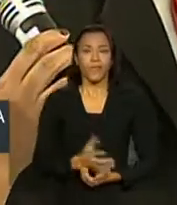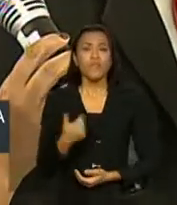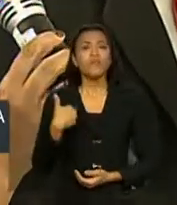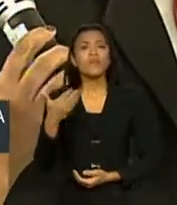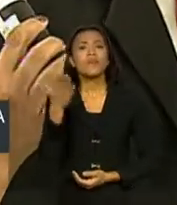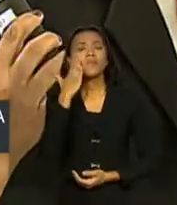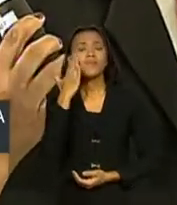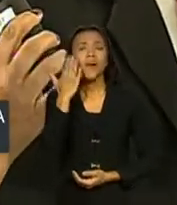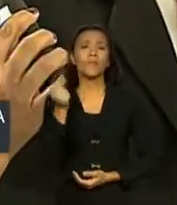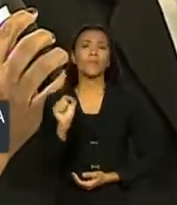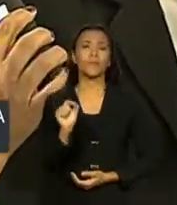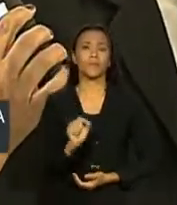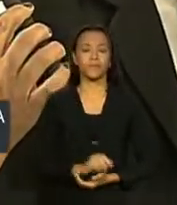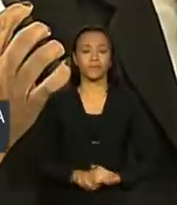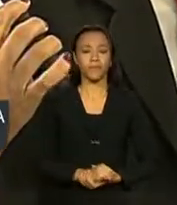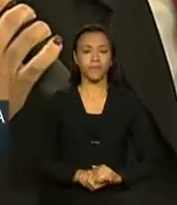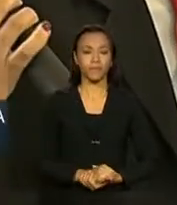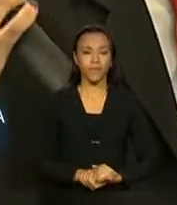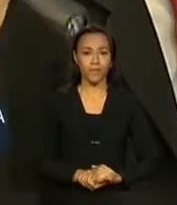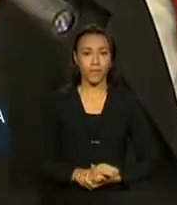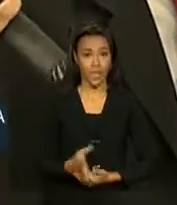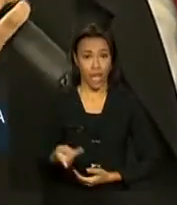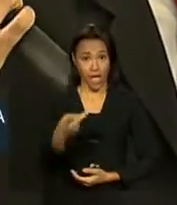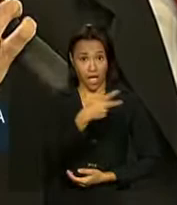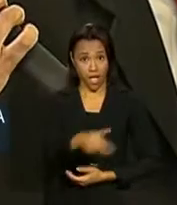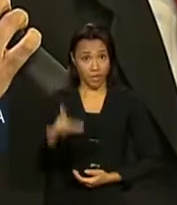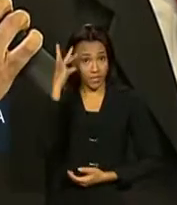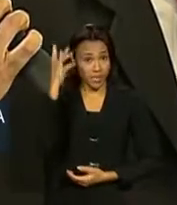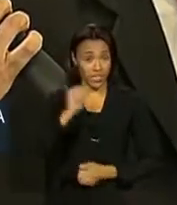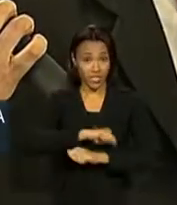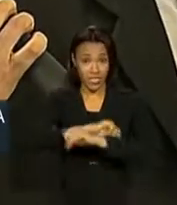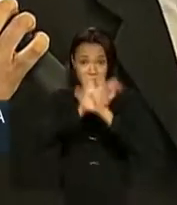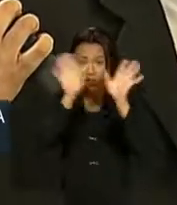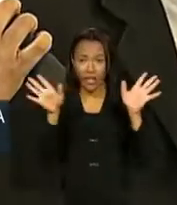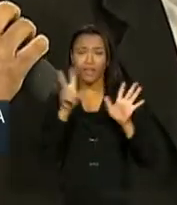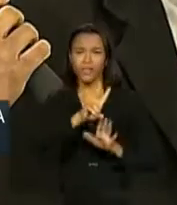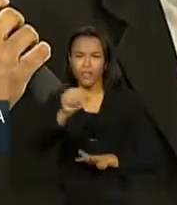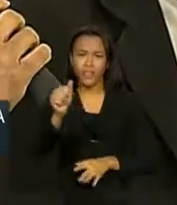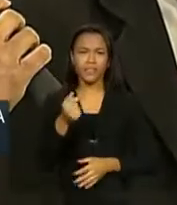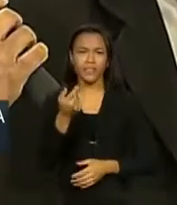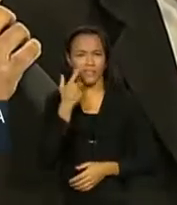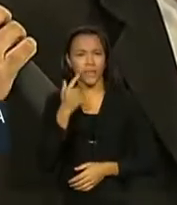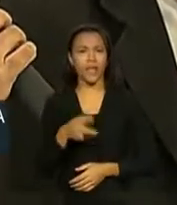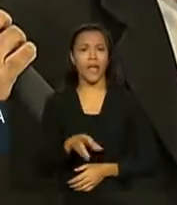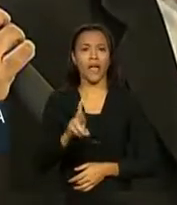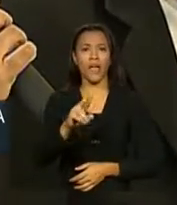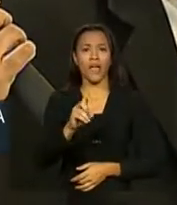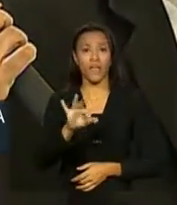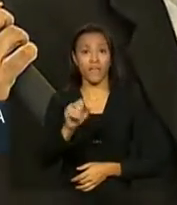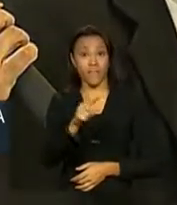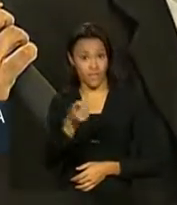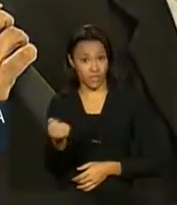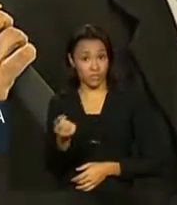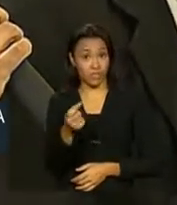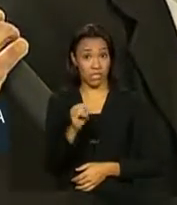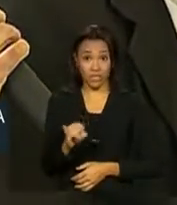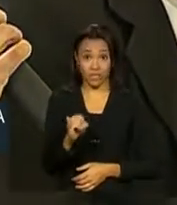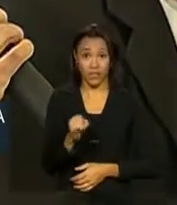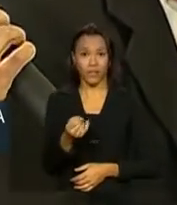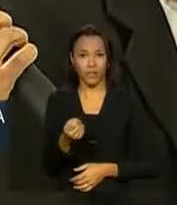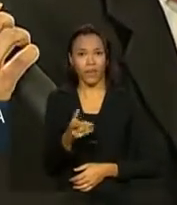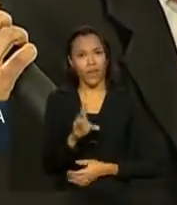queria saber o seguinte, a presidente deixou bem claro que vai ser feita a reversão do que não tiver amortizado, né? Ou seja,